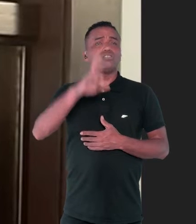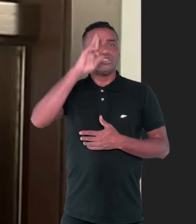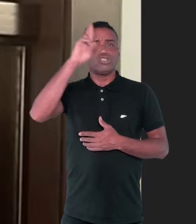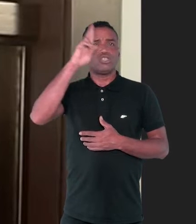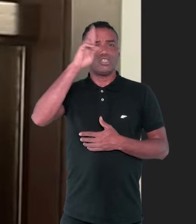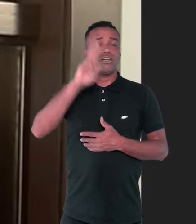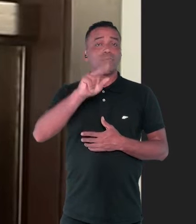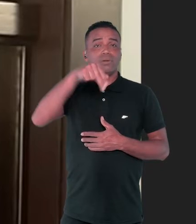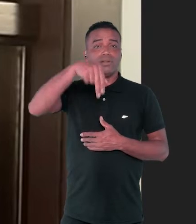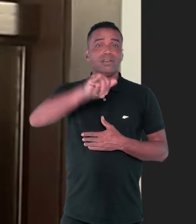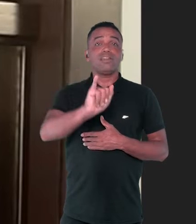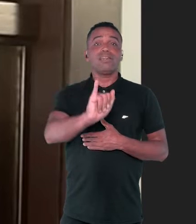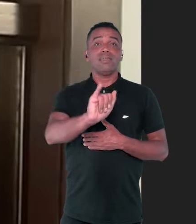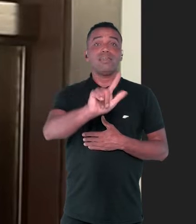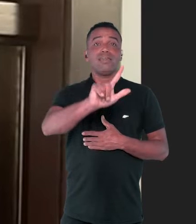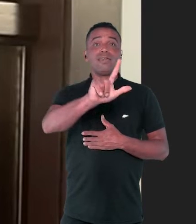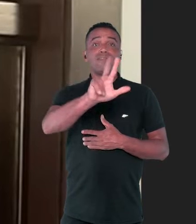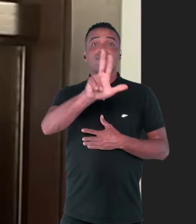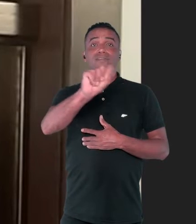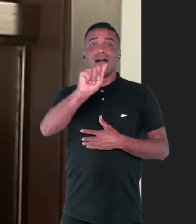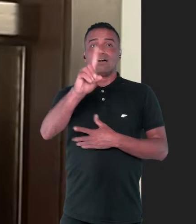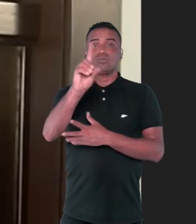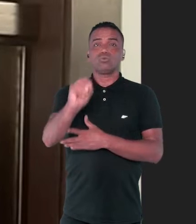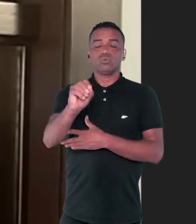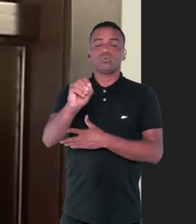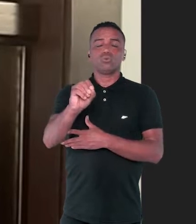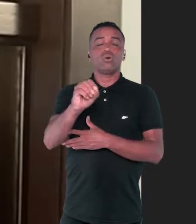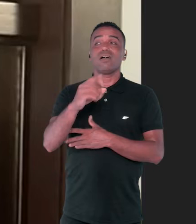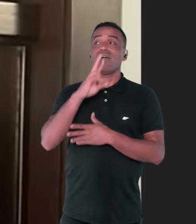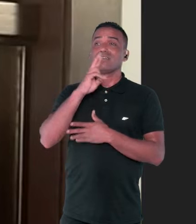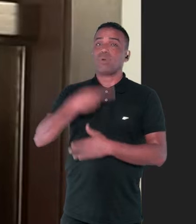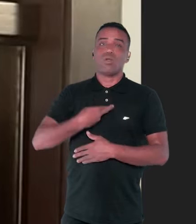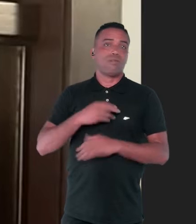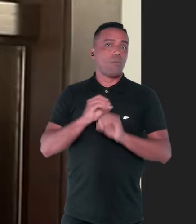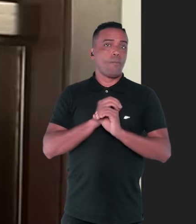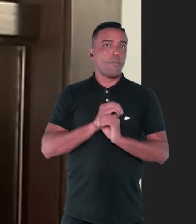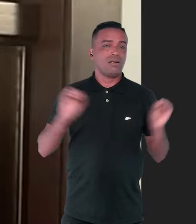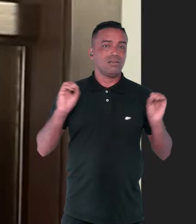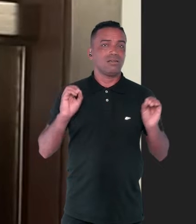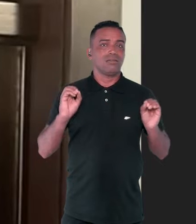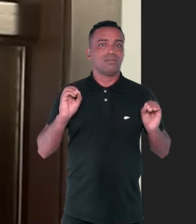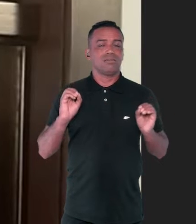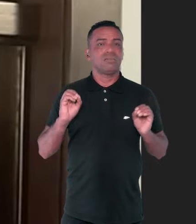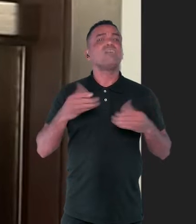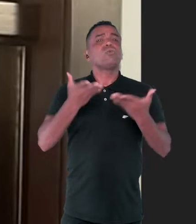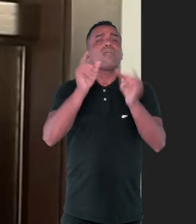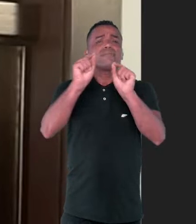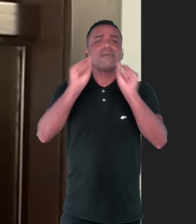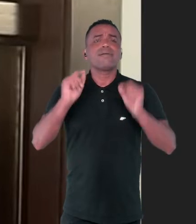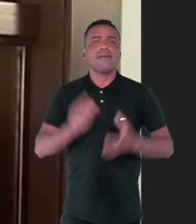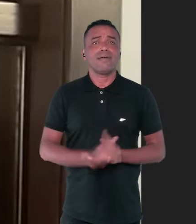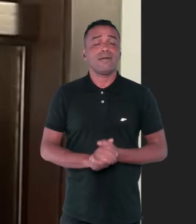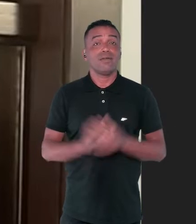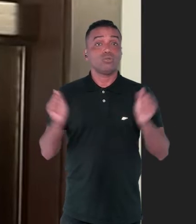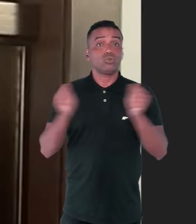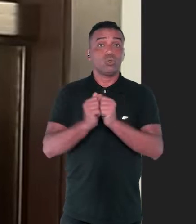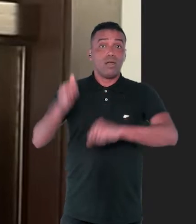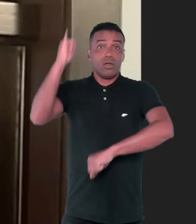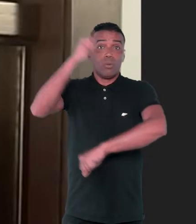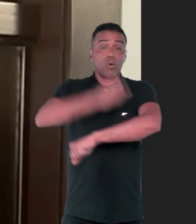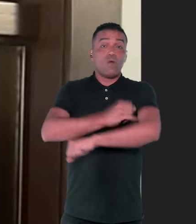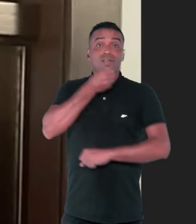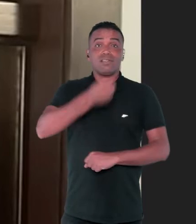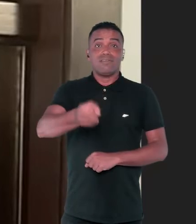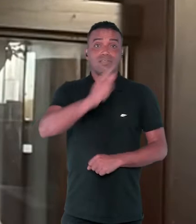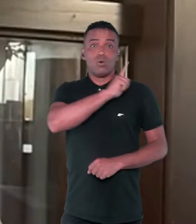Olival! E o Nivaldo não respondia. Olival! Olival! Alô, o que é? Eu falei: eu estou aqui no aeroporto, vou entrevistar